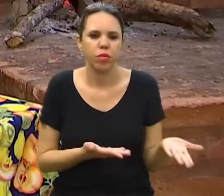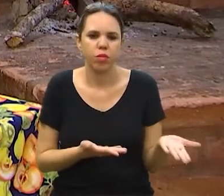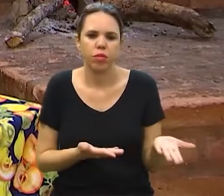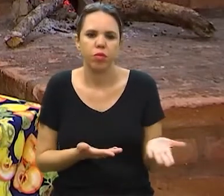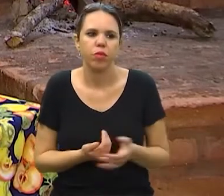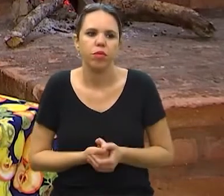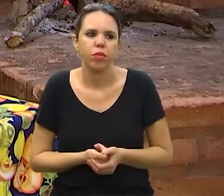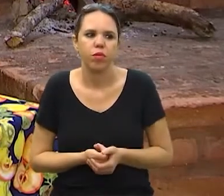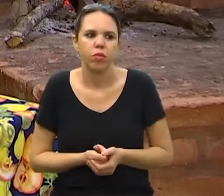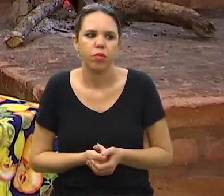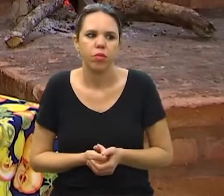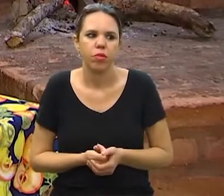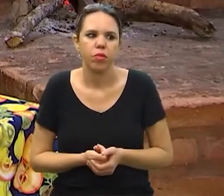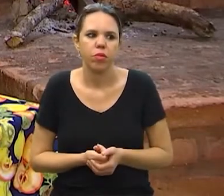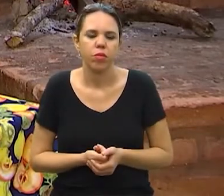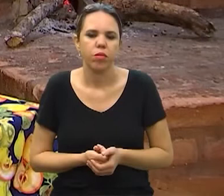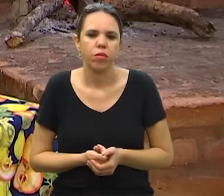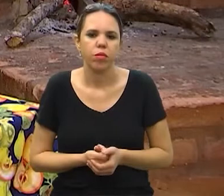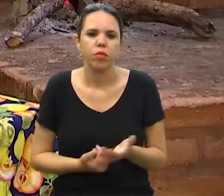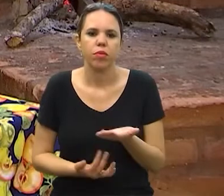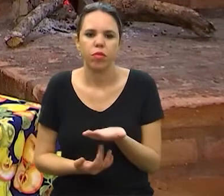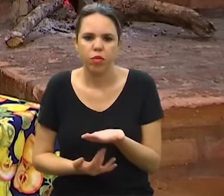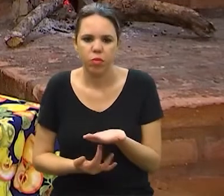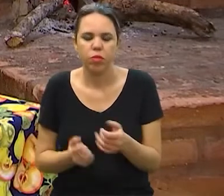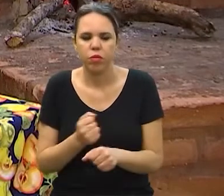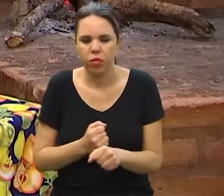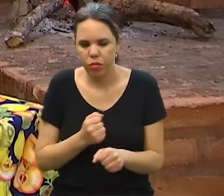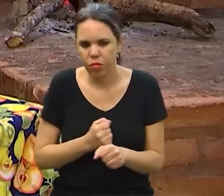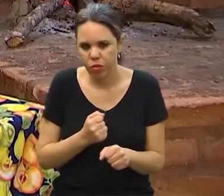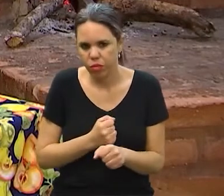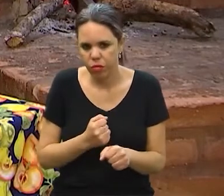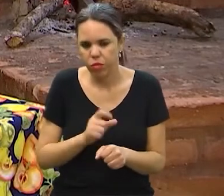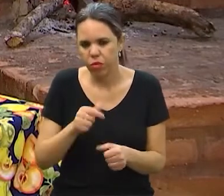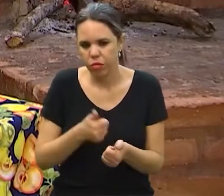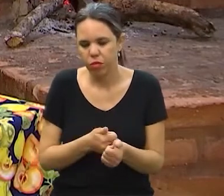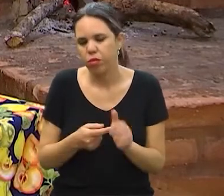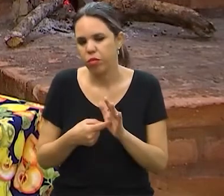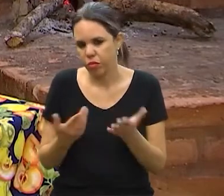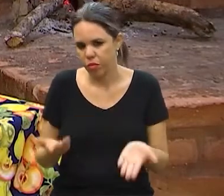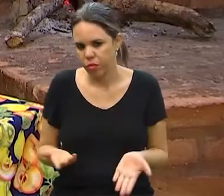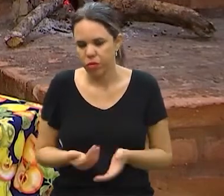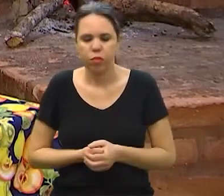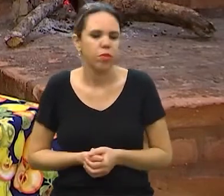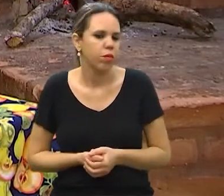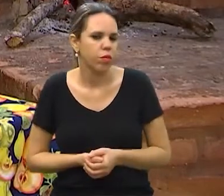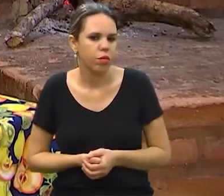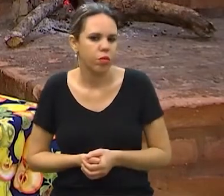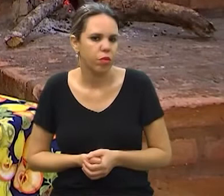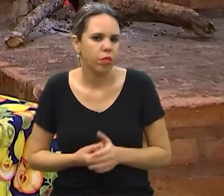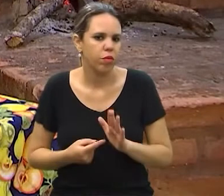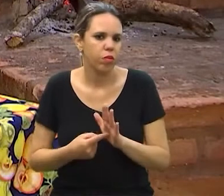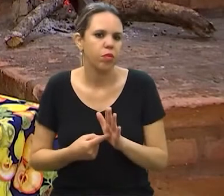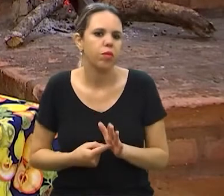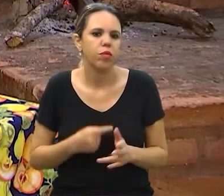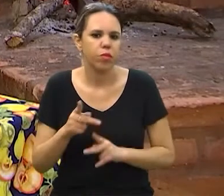vai levar ali um processo de refogar. E aí a gente vai... Daqui a pouquinho a gente vai mostrar, né? Aliás, já vamos